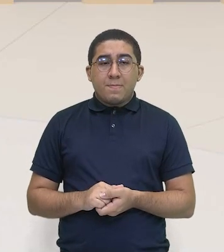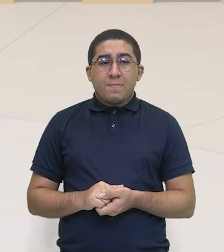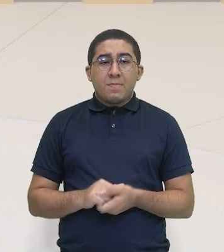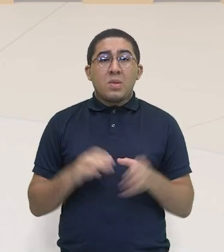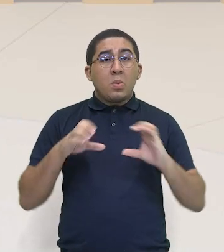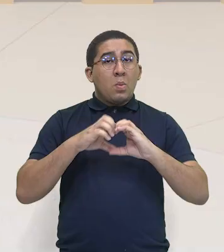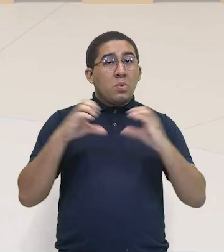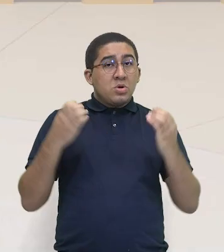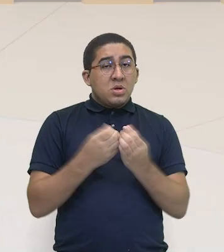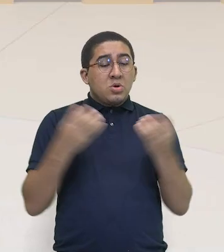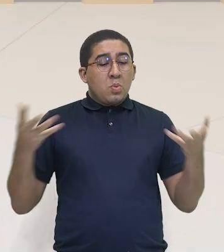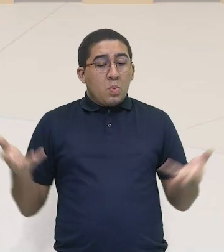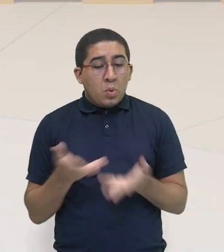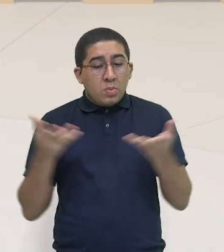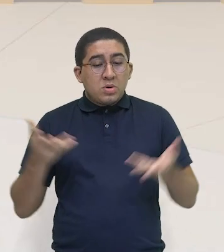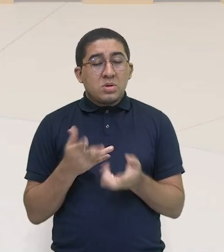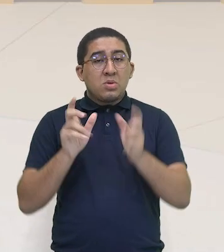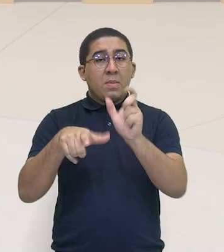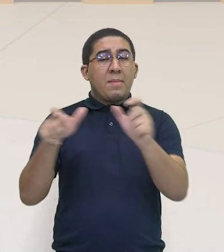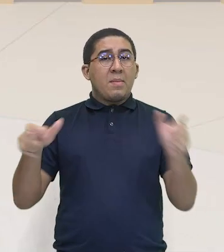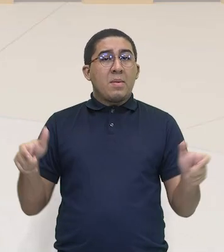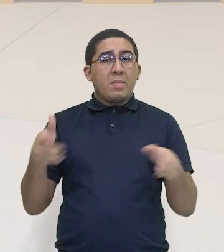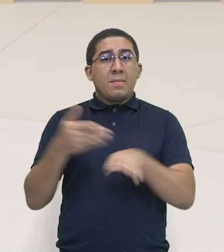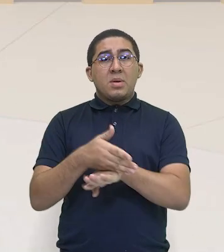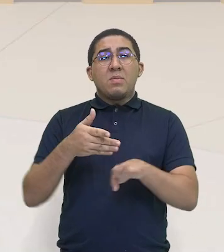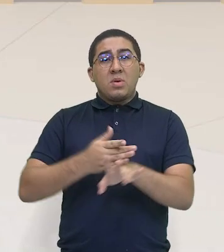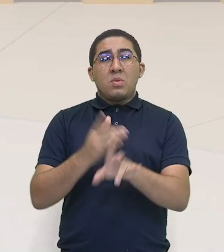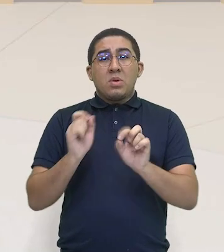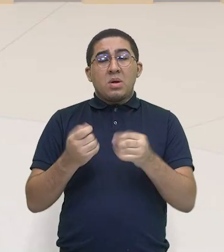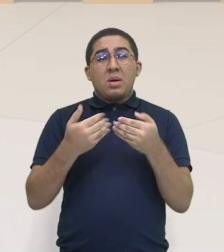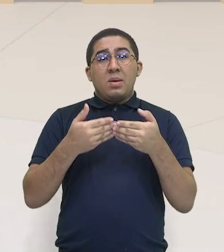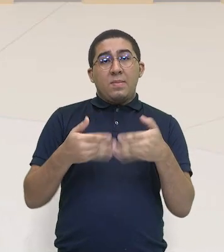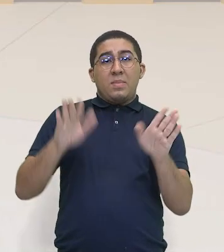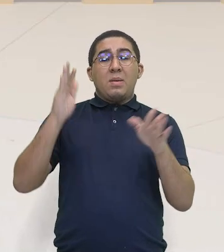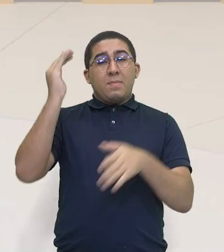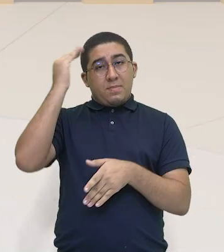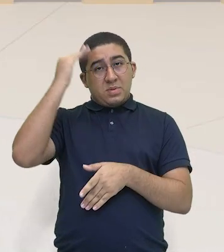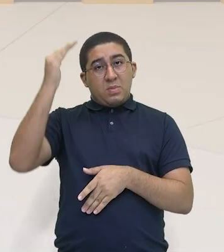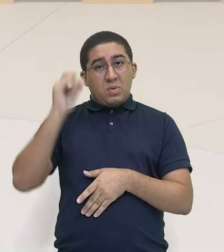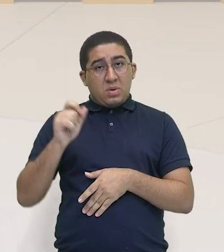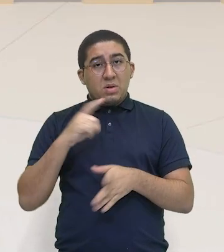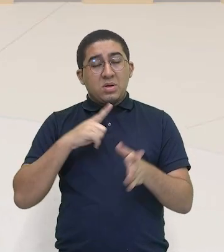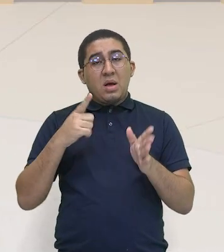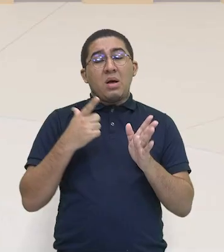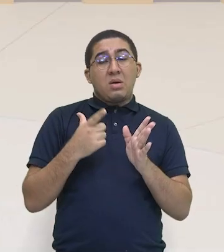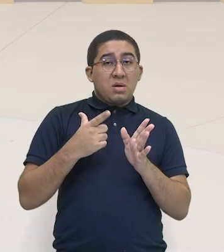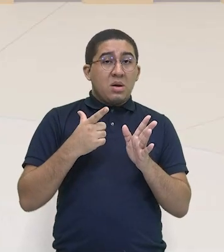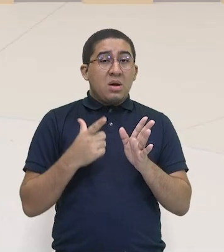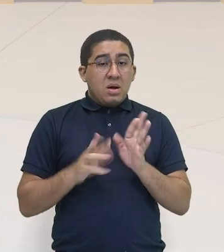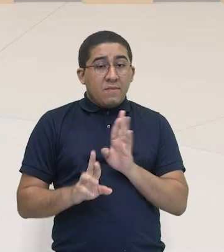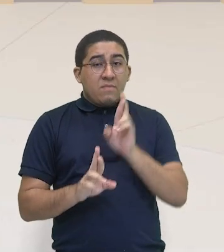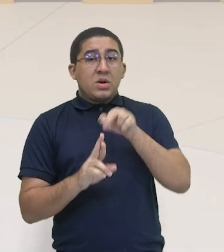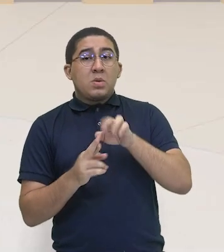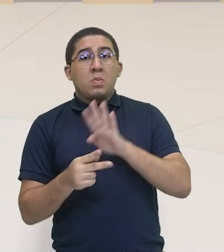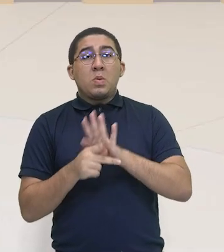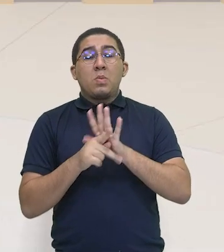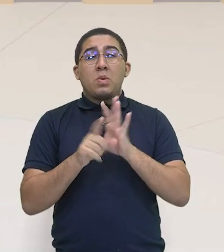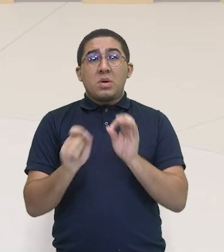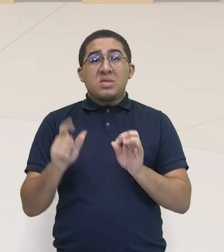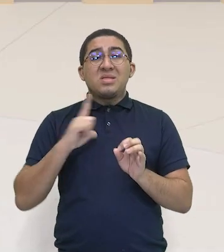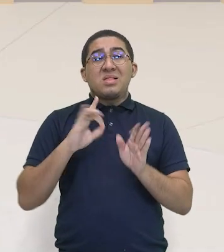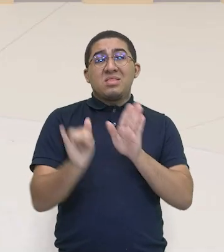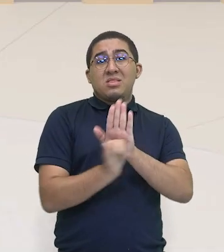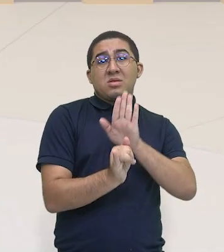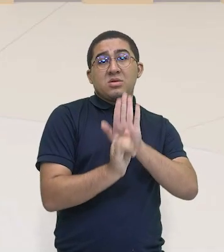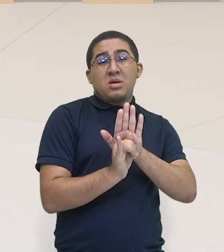comunidades estão mobilizando seus pares a fim de ampliar as lutas em nome de